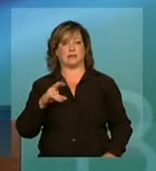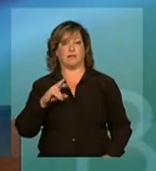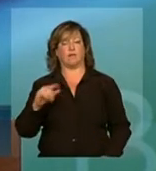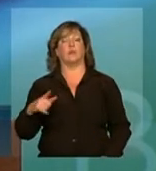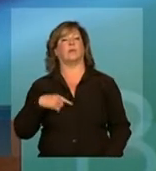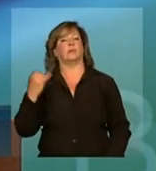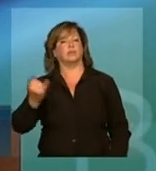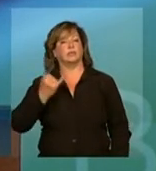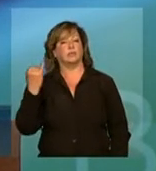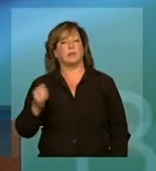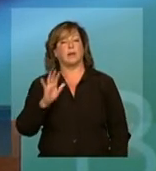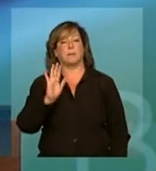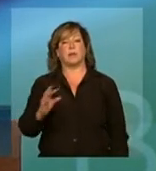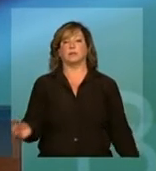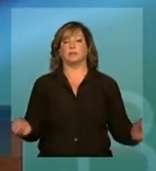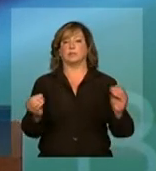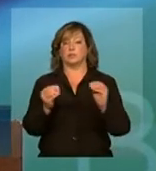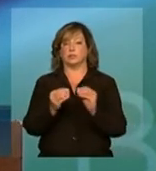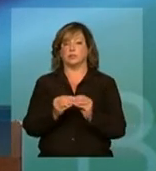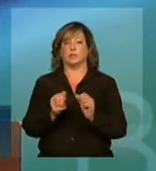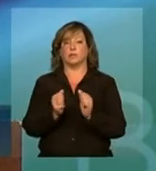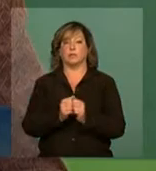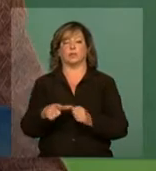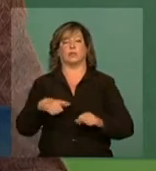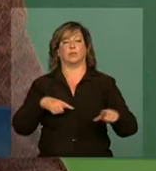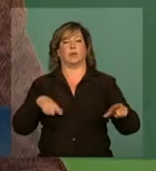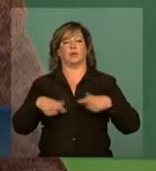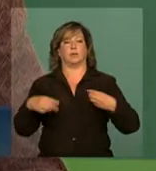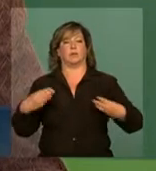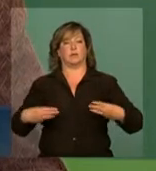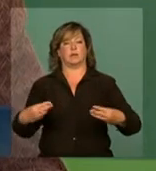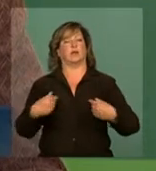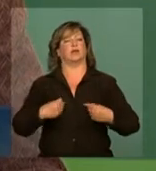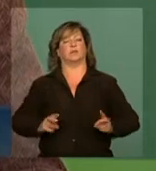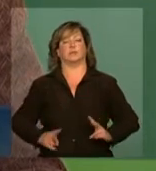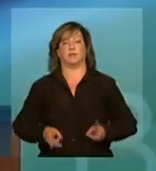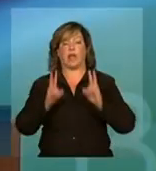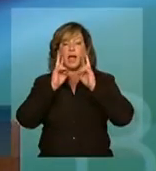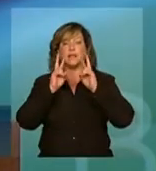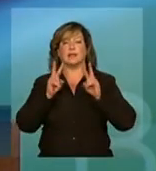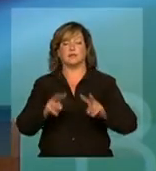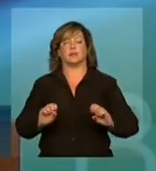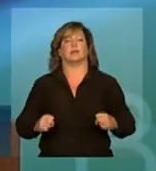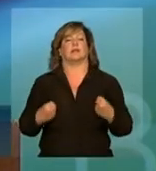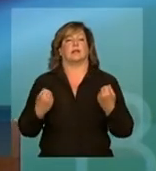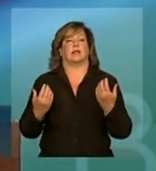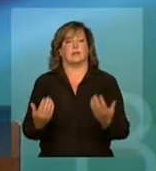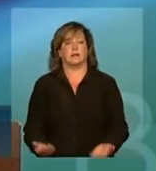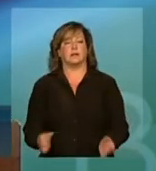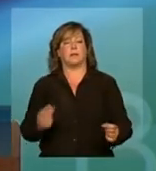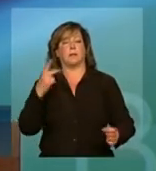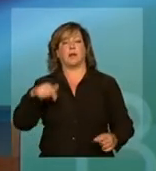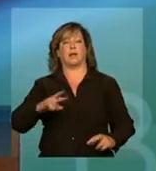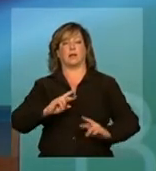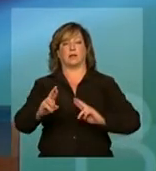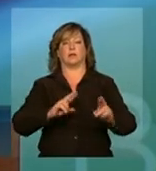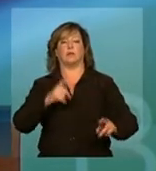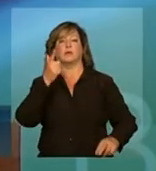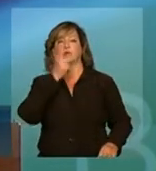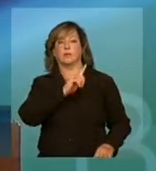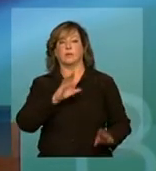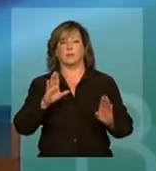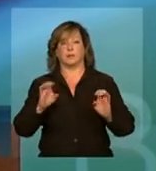importante, mas complementar a atuação ministerial e terá minha permanente atenção e dedicação para que os resultados sejam